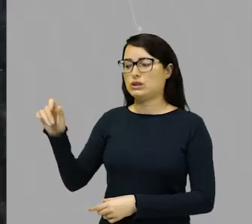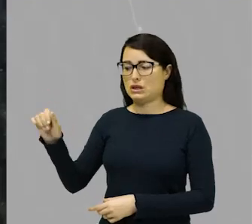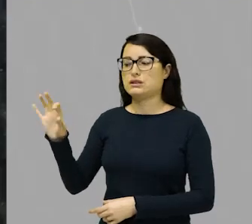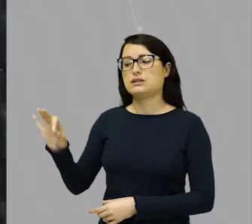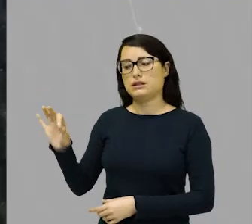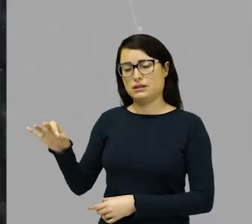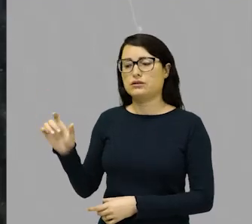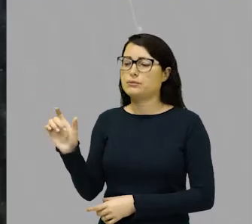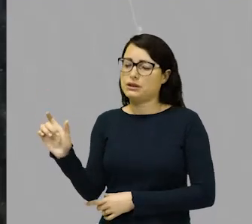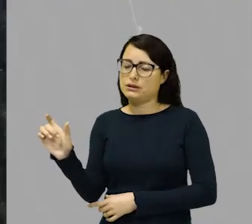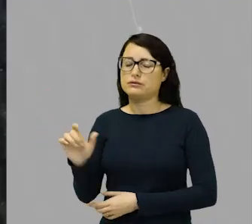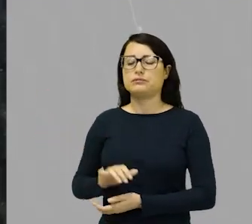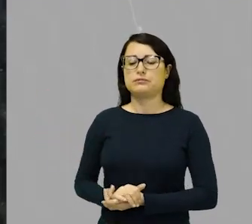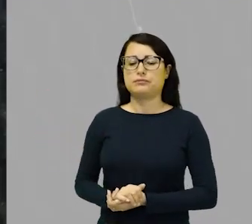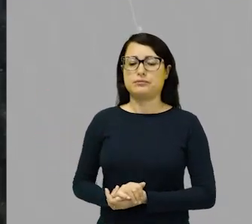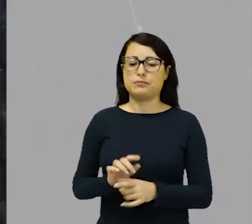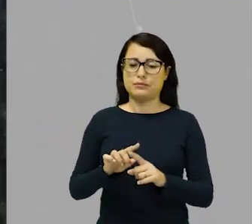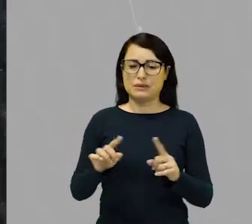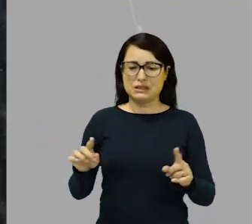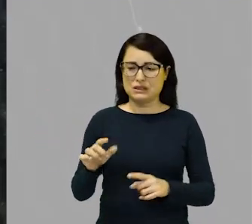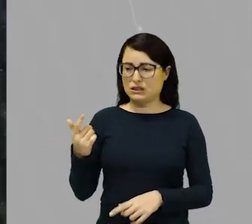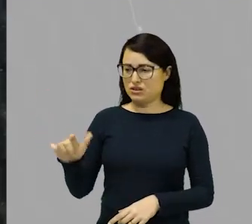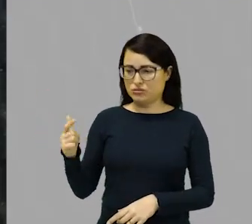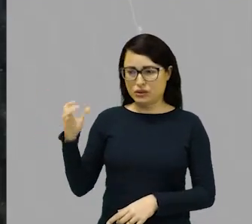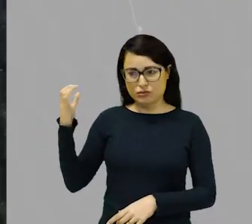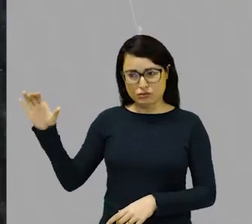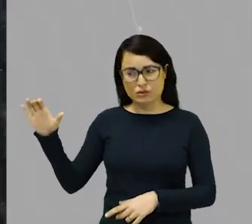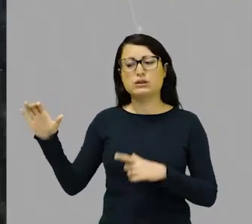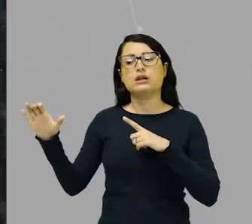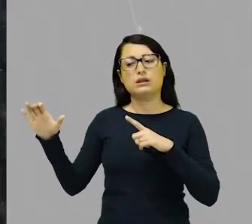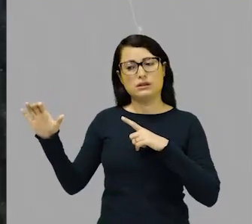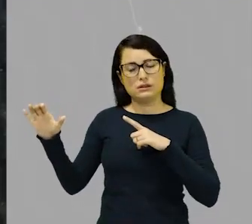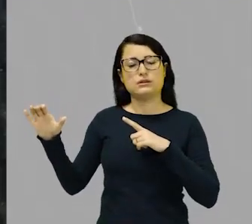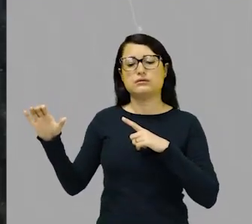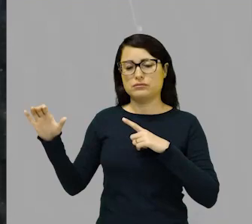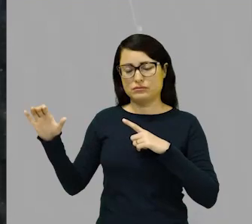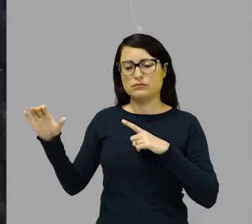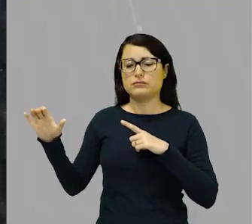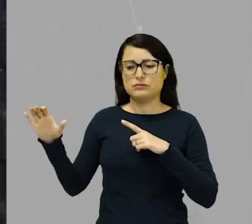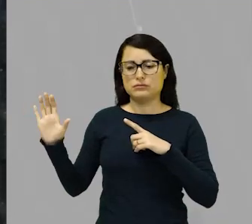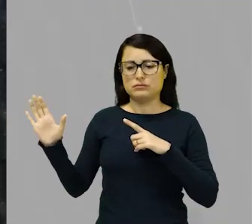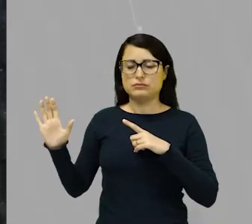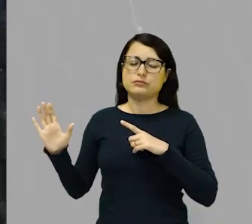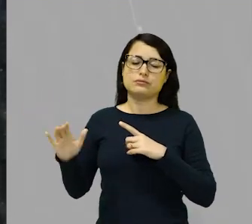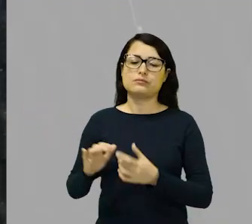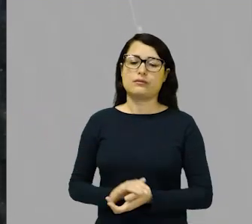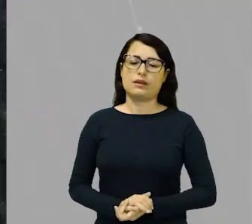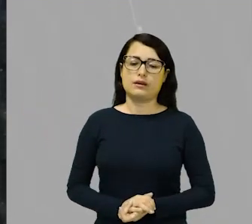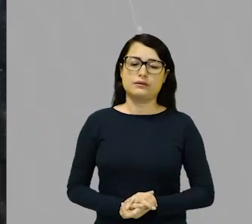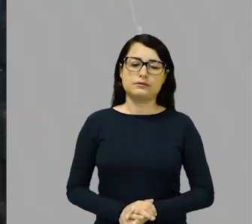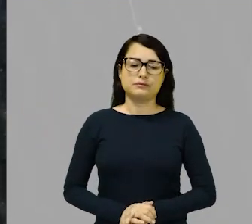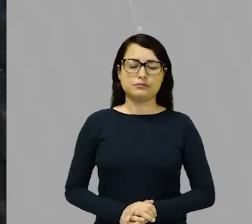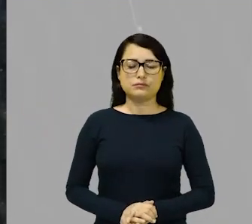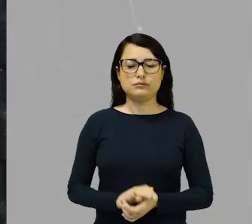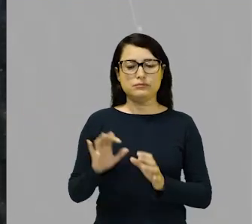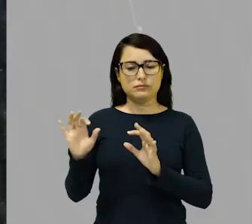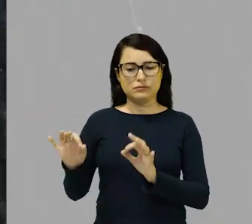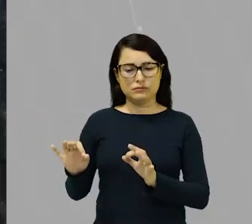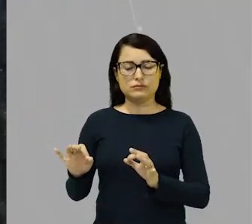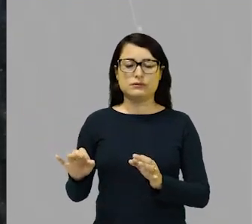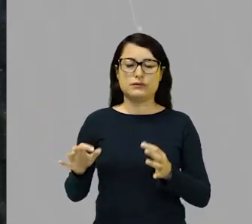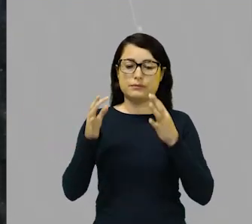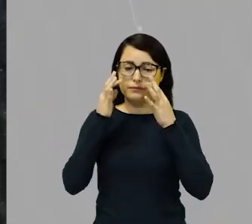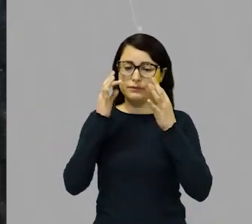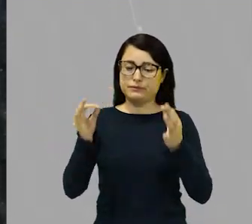inculto. Mas não que ele não tenha cultura, que seja ausente, né? A cultura ali da vida dele, certo? Então